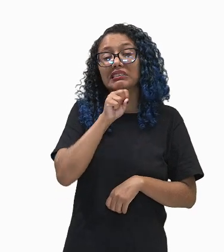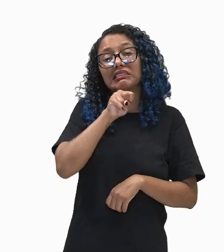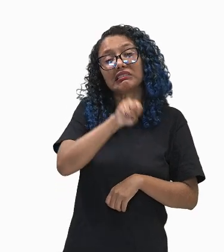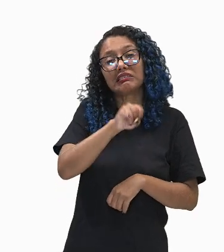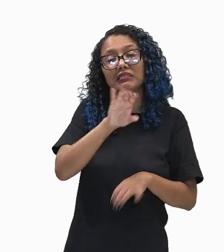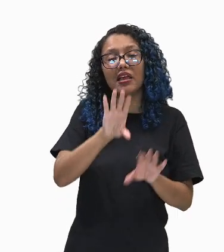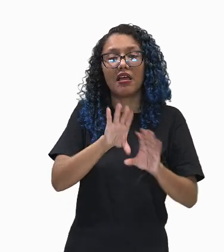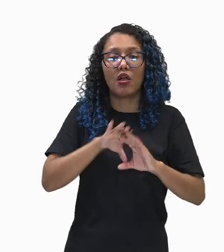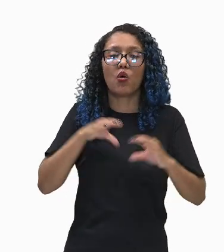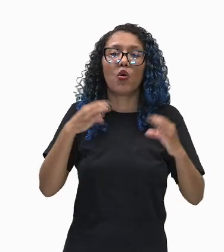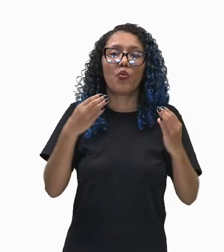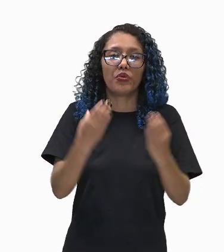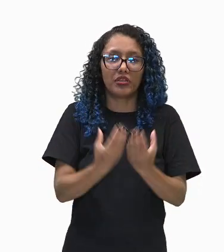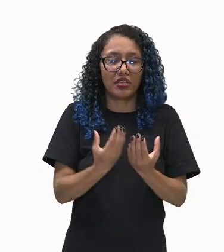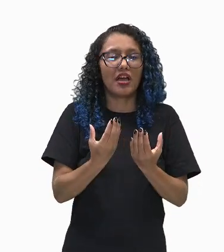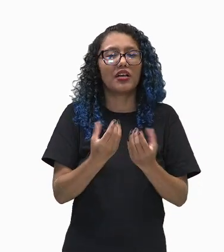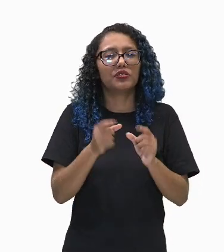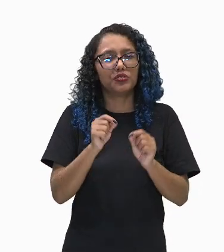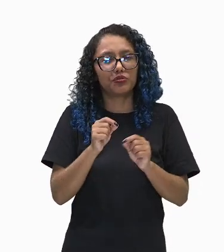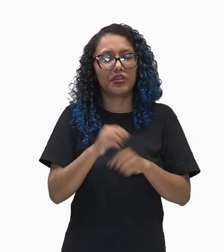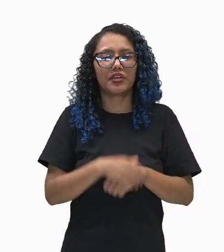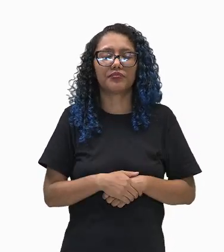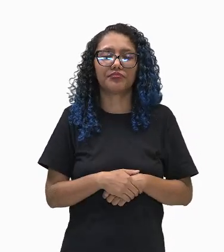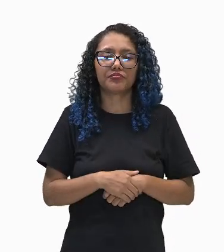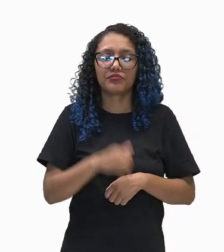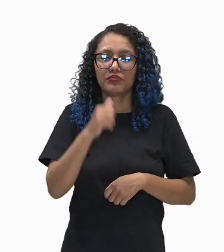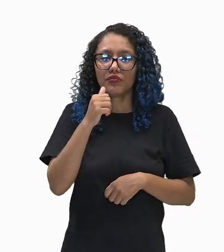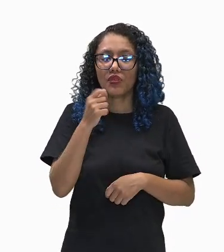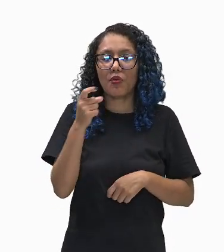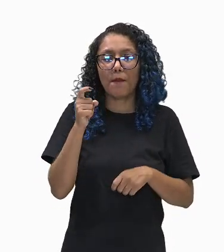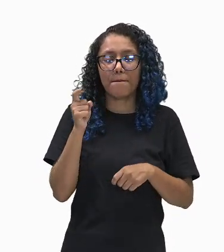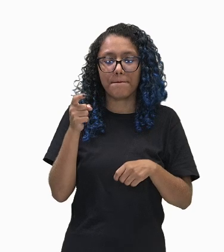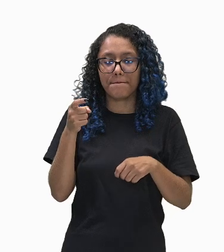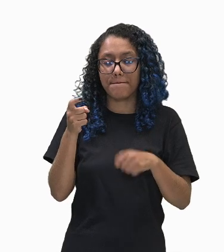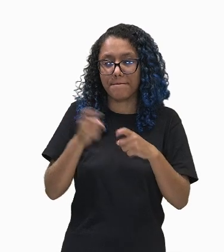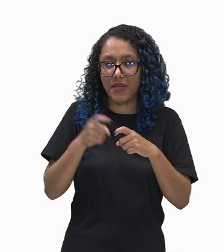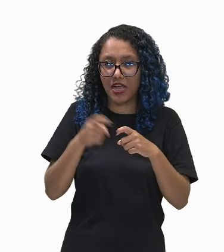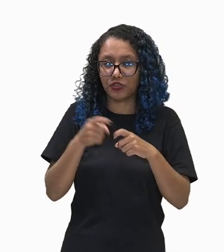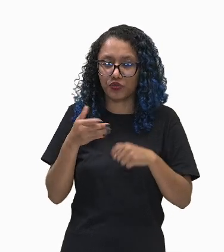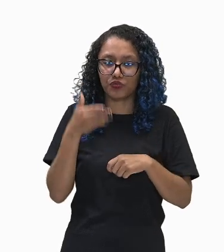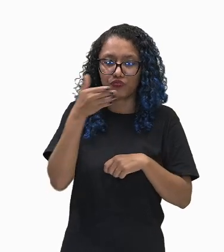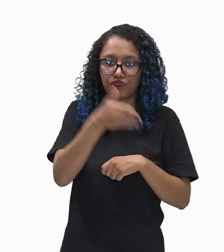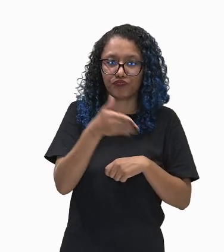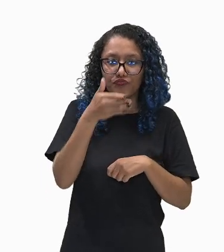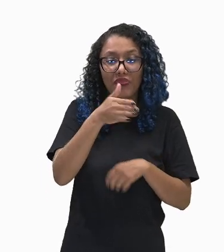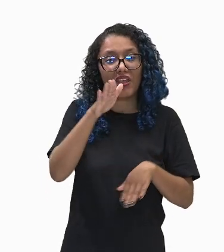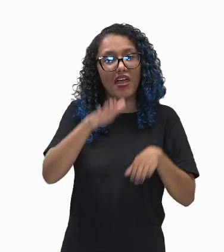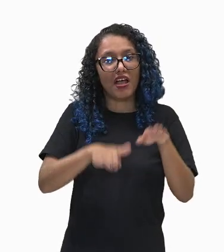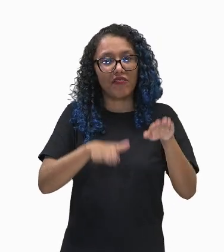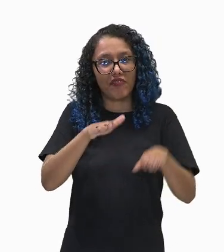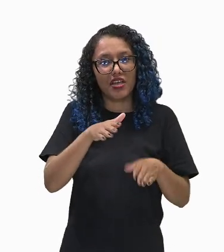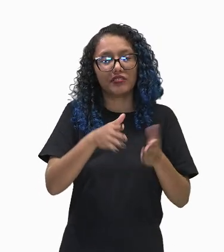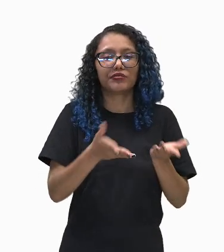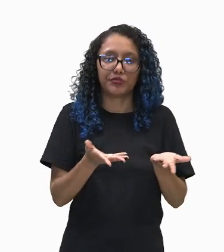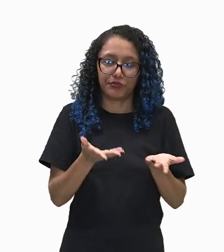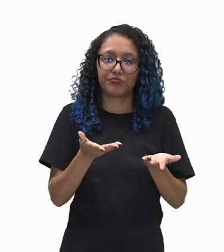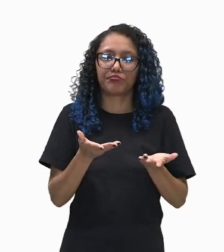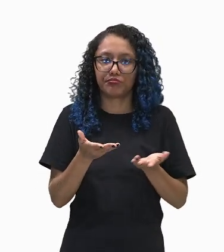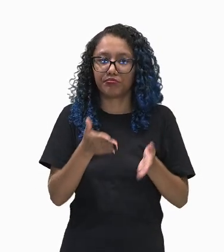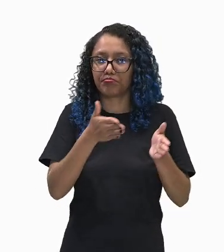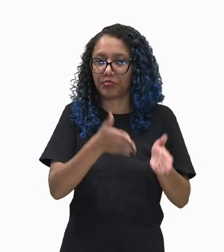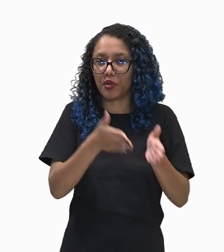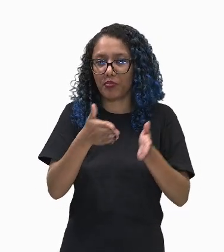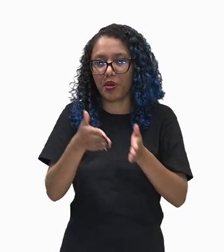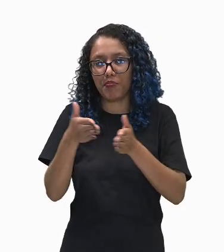comunidades onde de tempo em tempo o médico está presente, sazonalmente. Então,